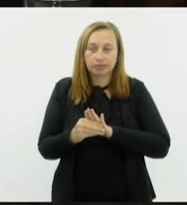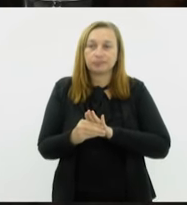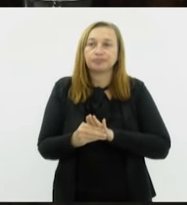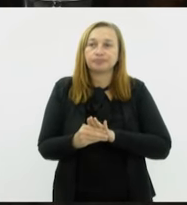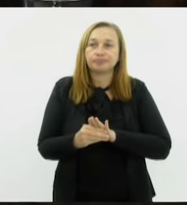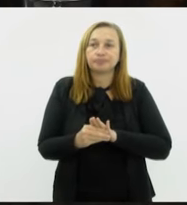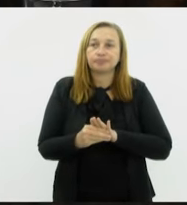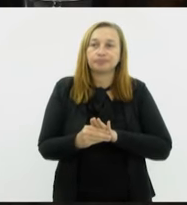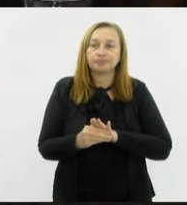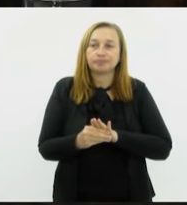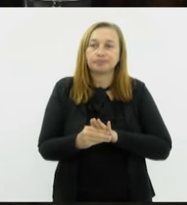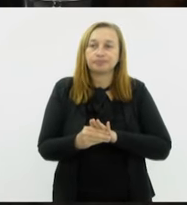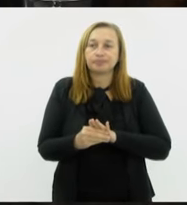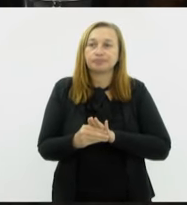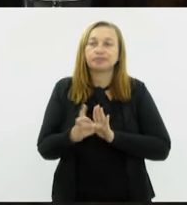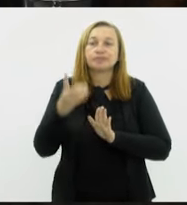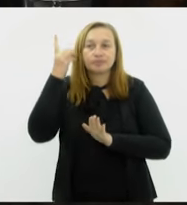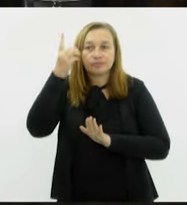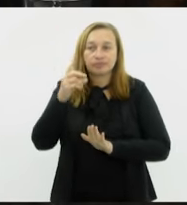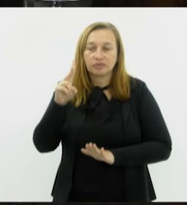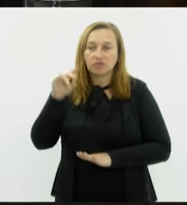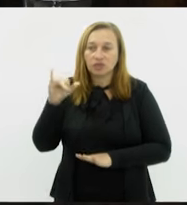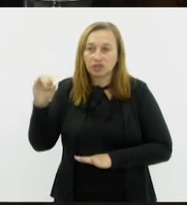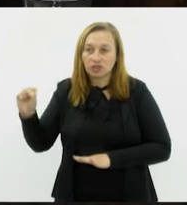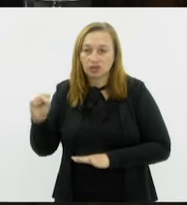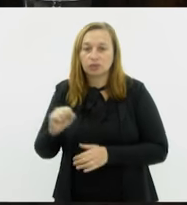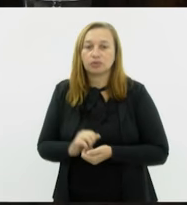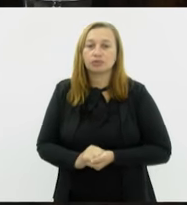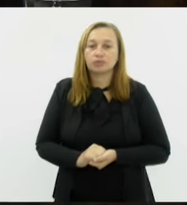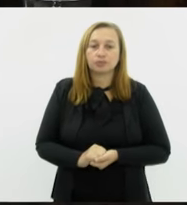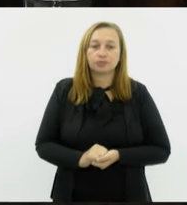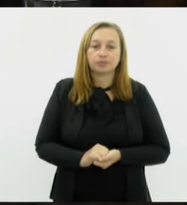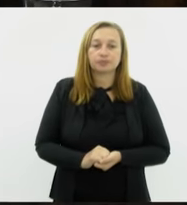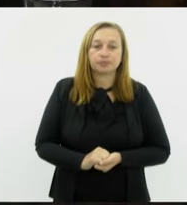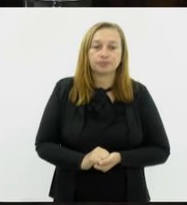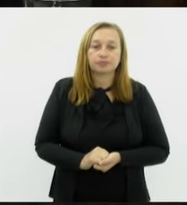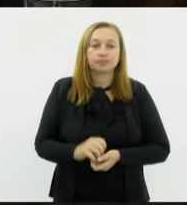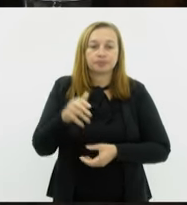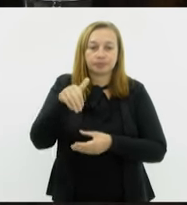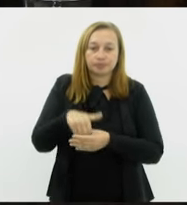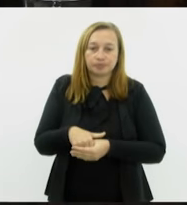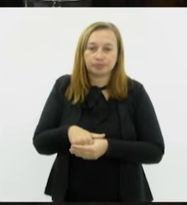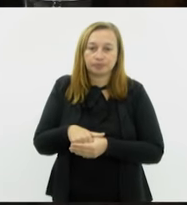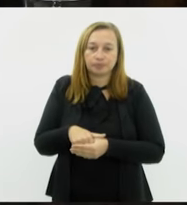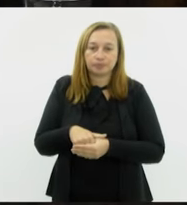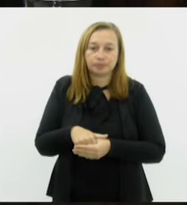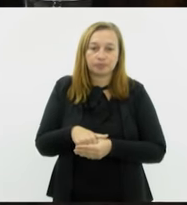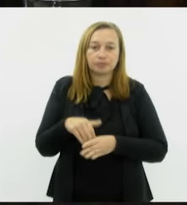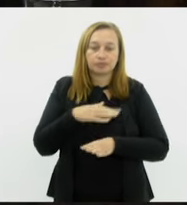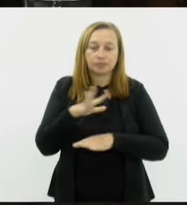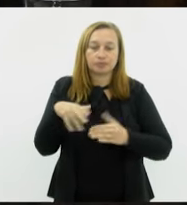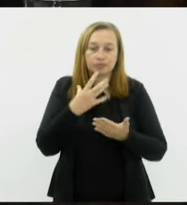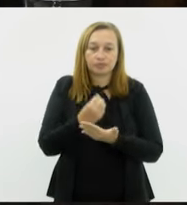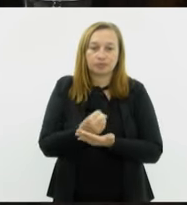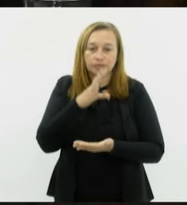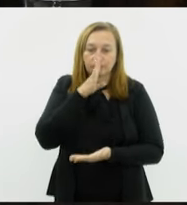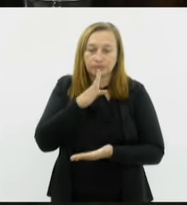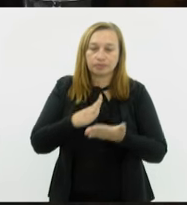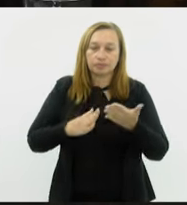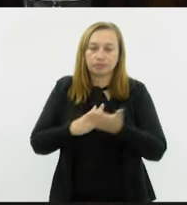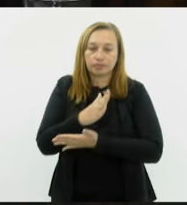que era da autoria do deputado Vinícius Cozzolino. Em votação, os senhores que aprovam, mas que não